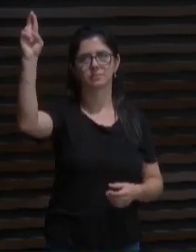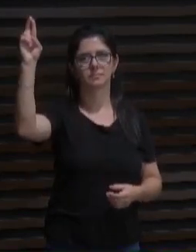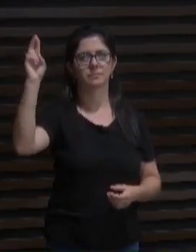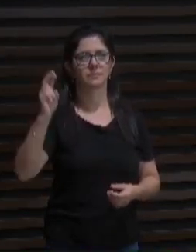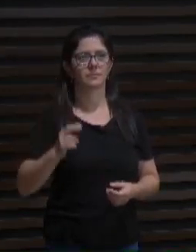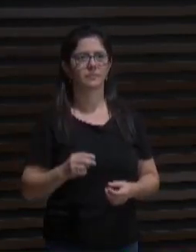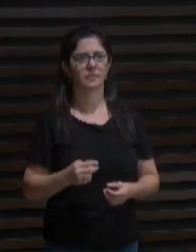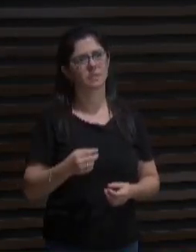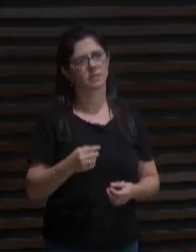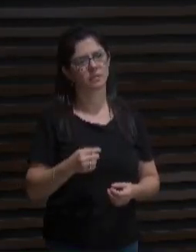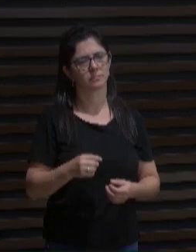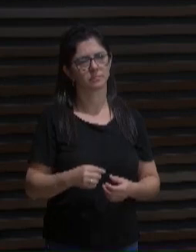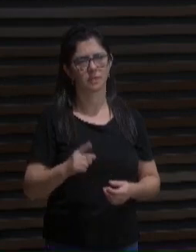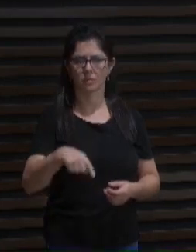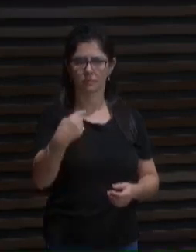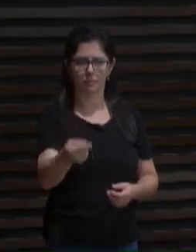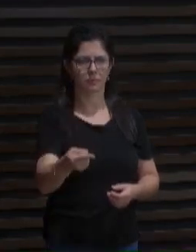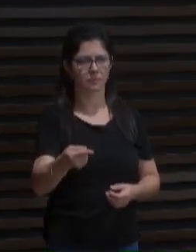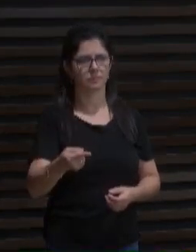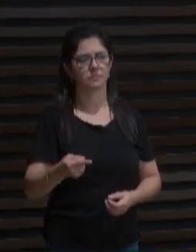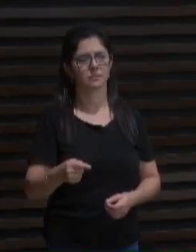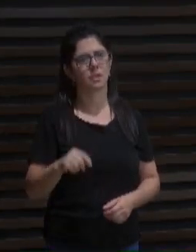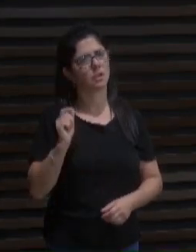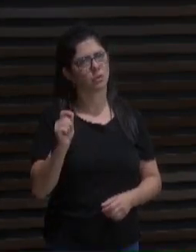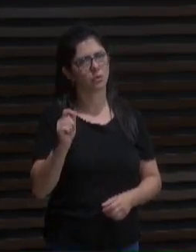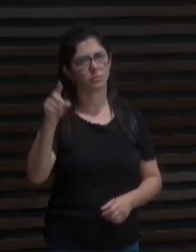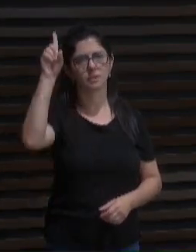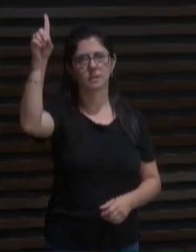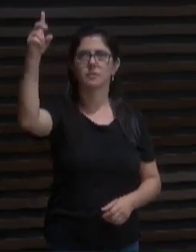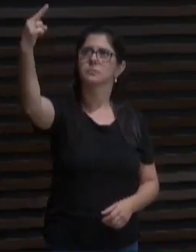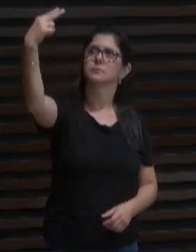Então, meu irmão, pode passar aí. Como é que Deus vê você?